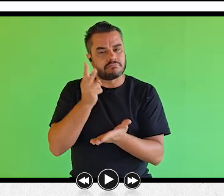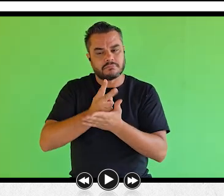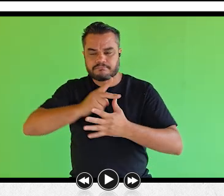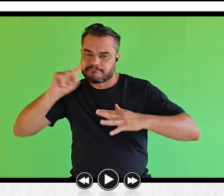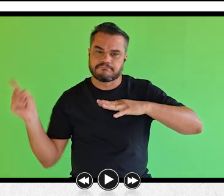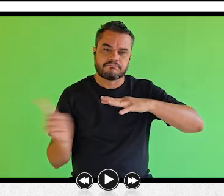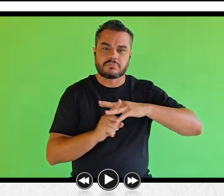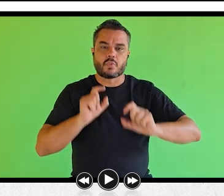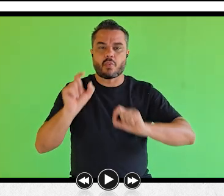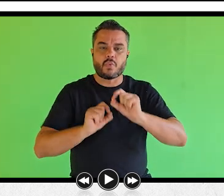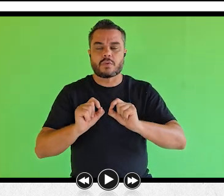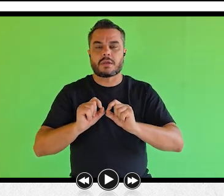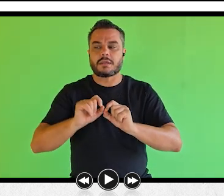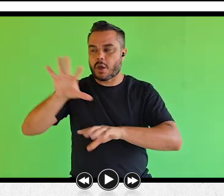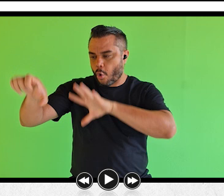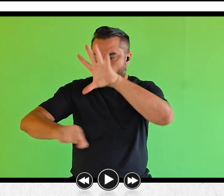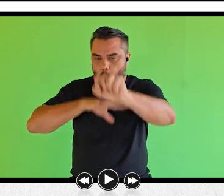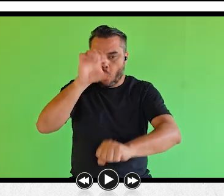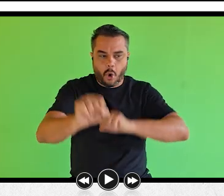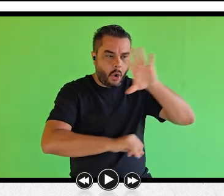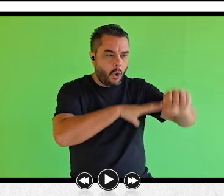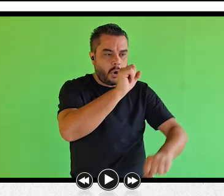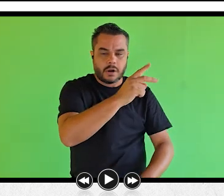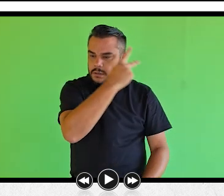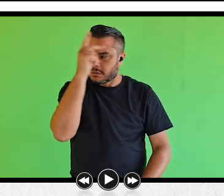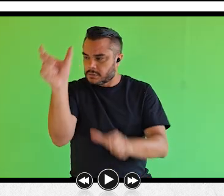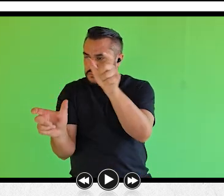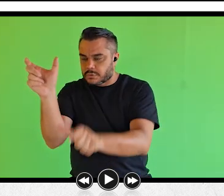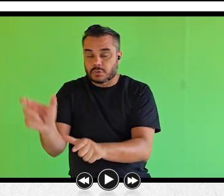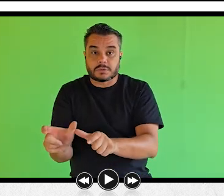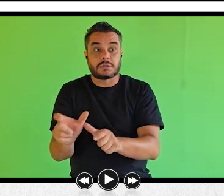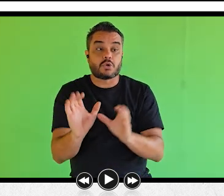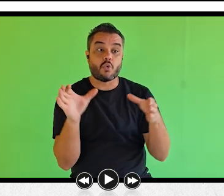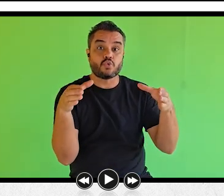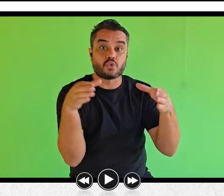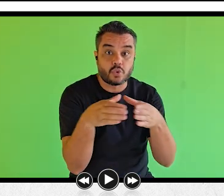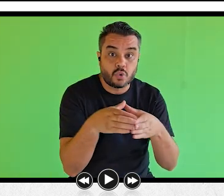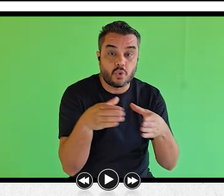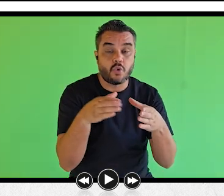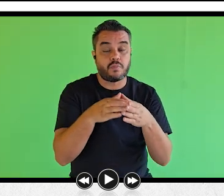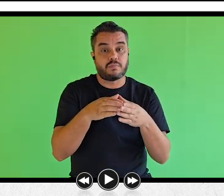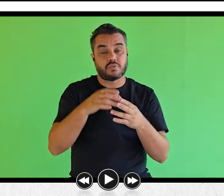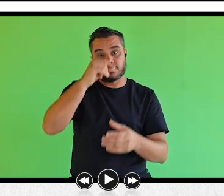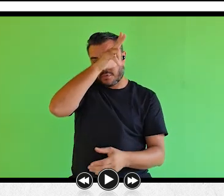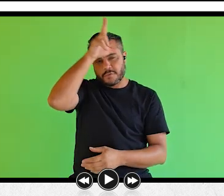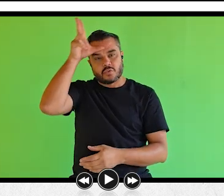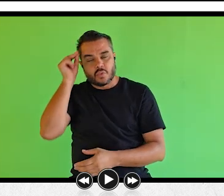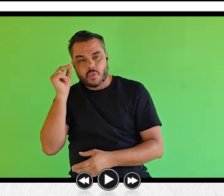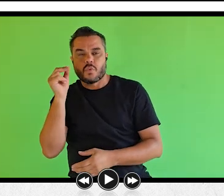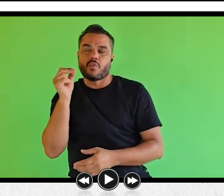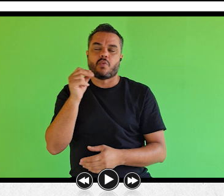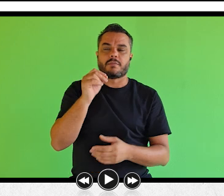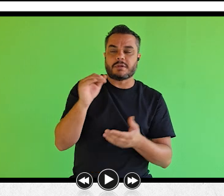as entidades da administração pública federal deverão separar os resíduos e destinar os resíduos